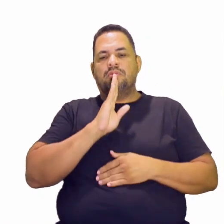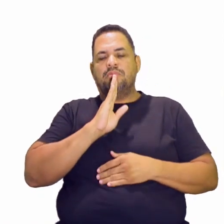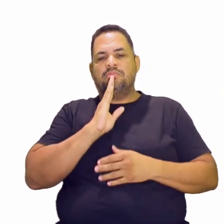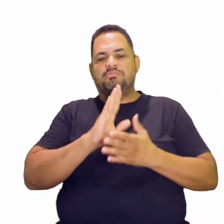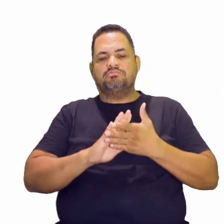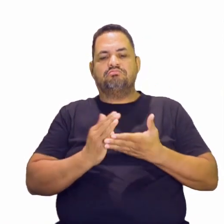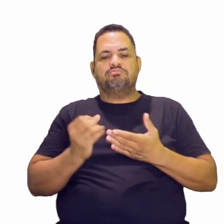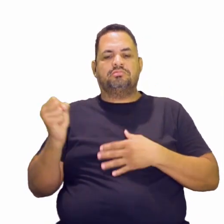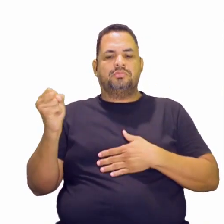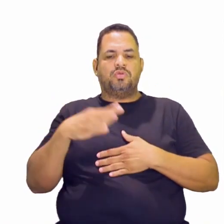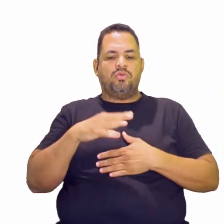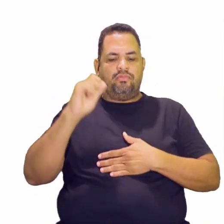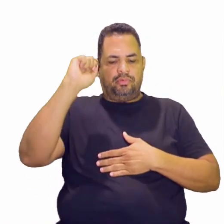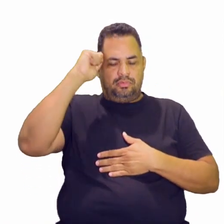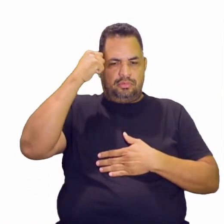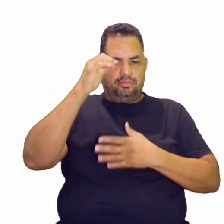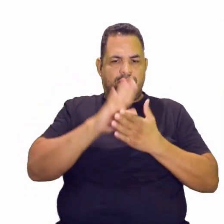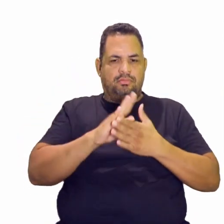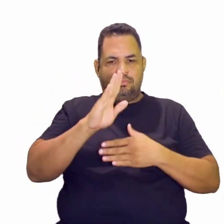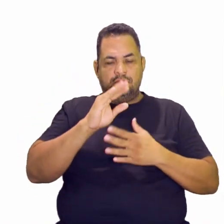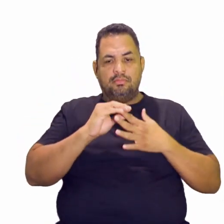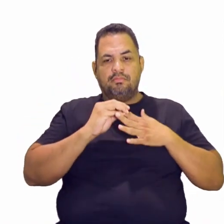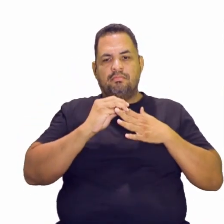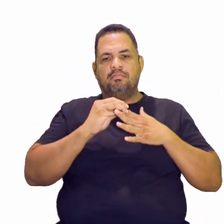negro, né, somente